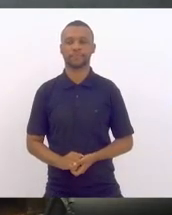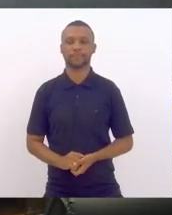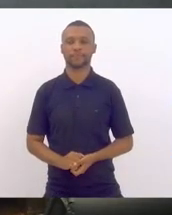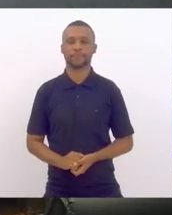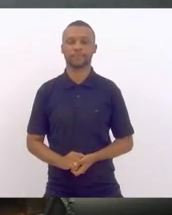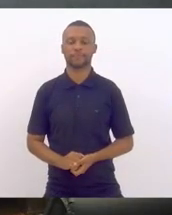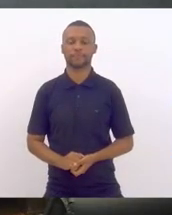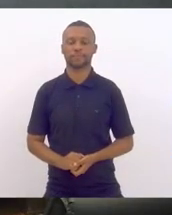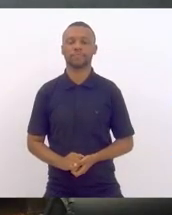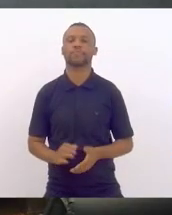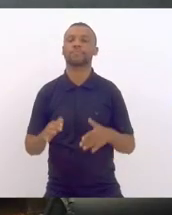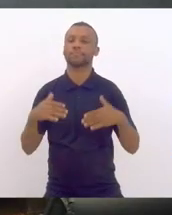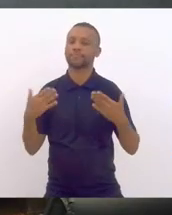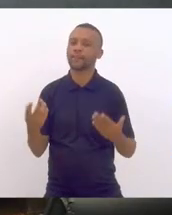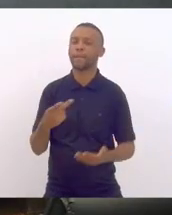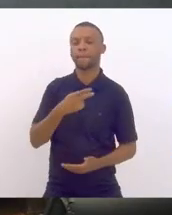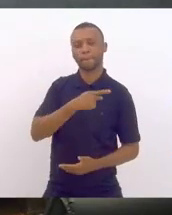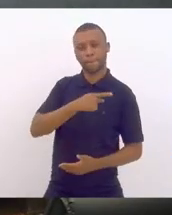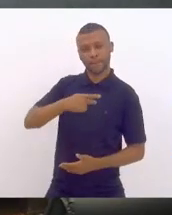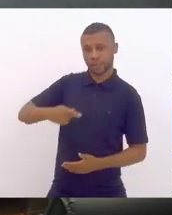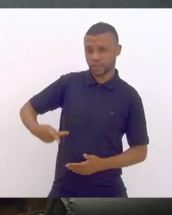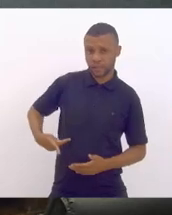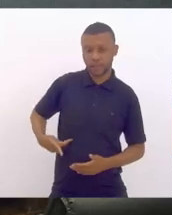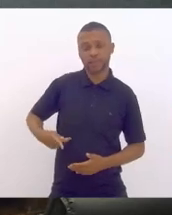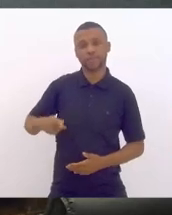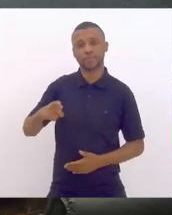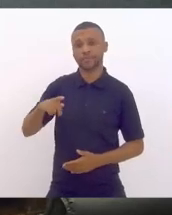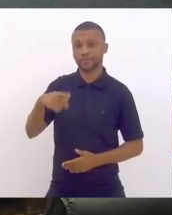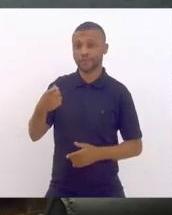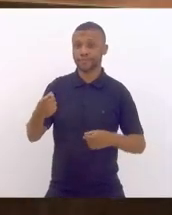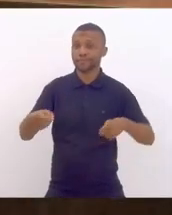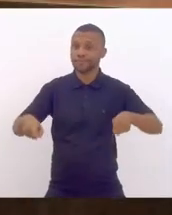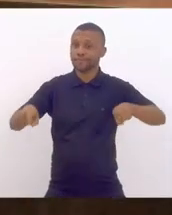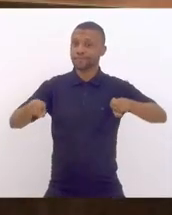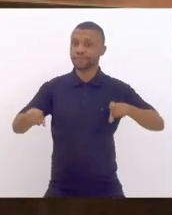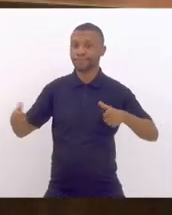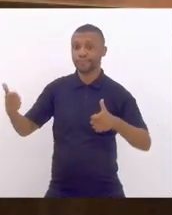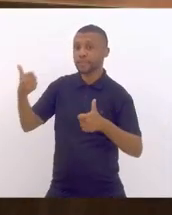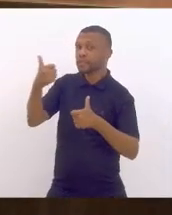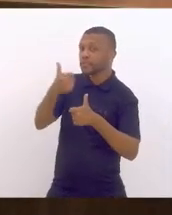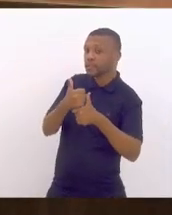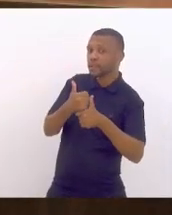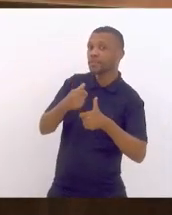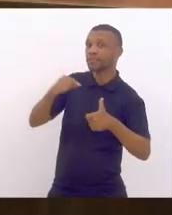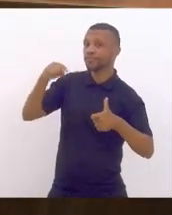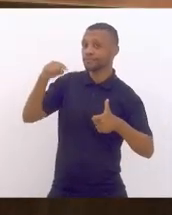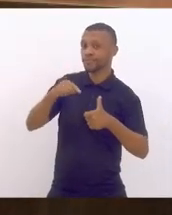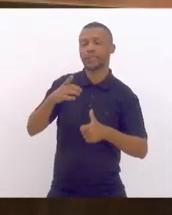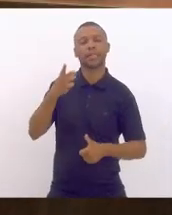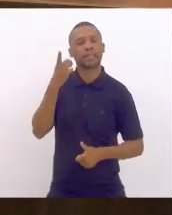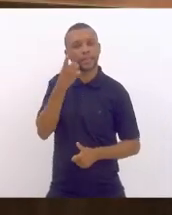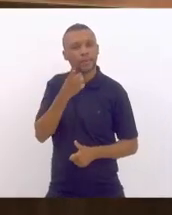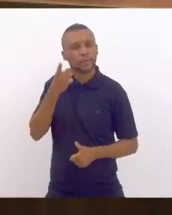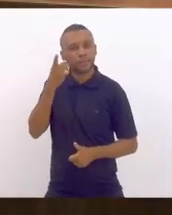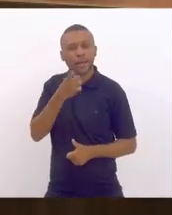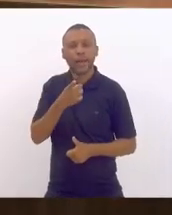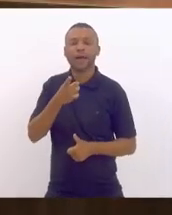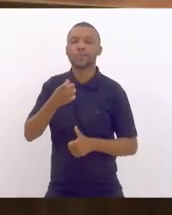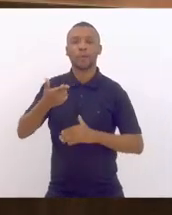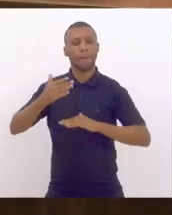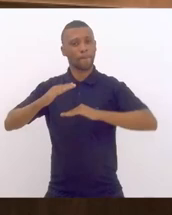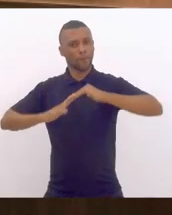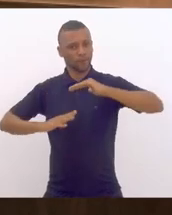senhor presidente em exercício Deputado e